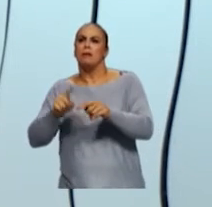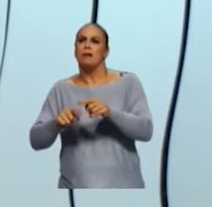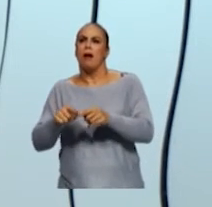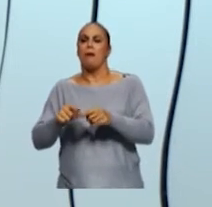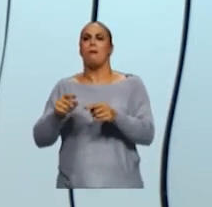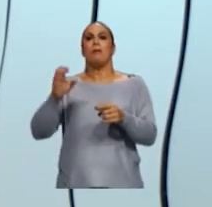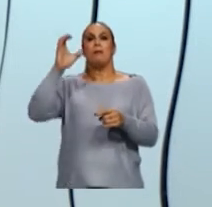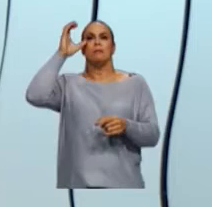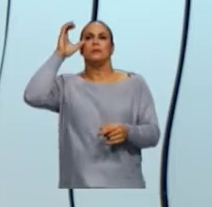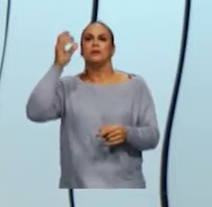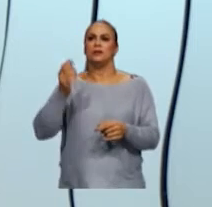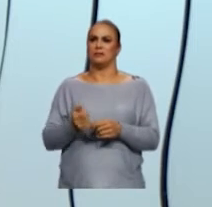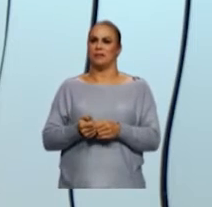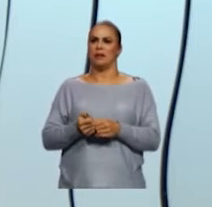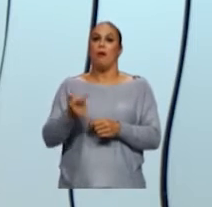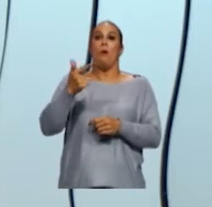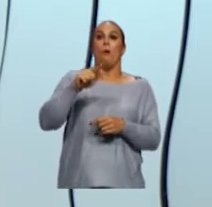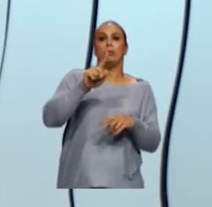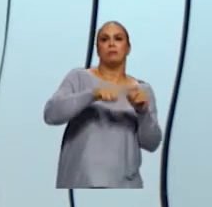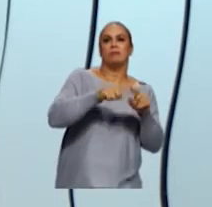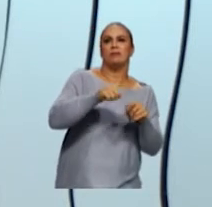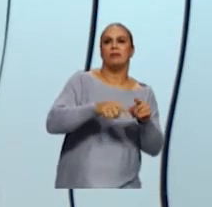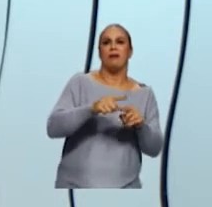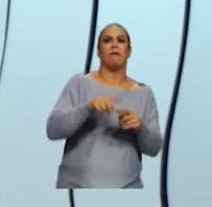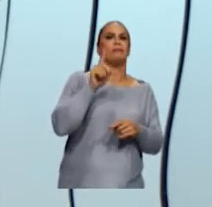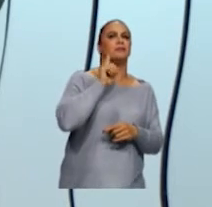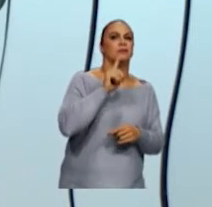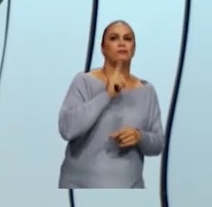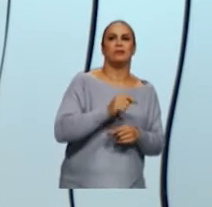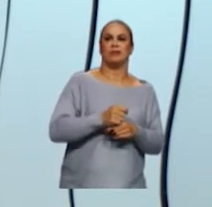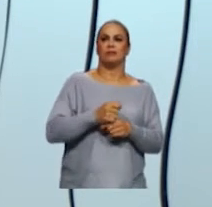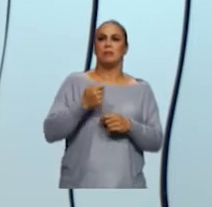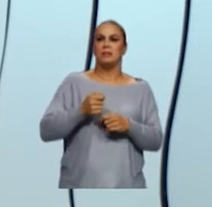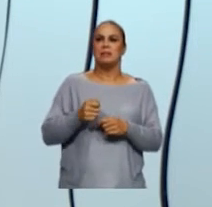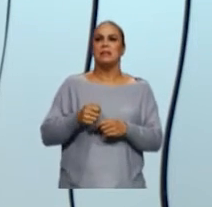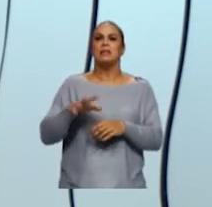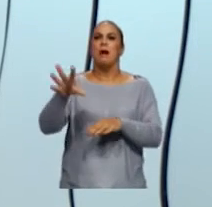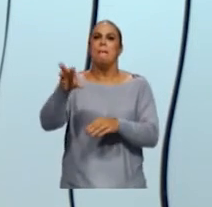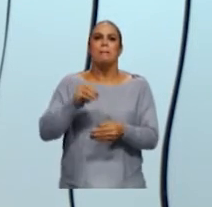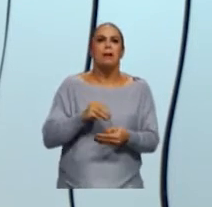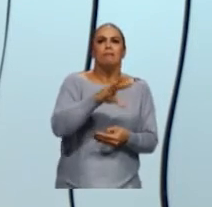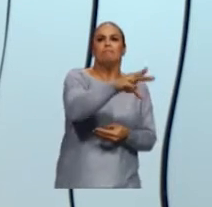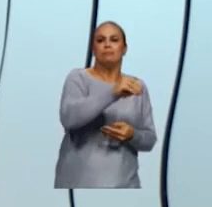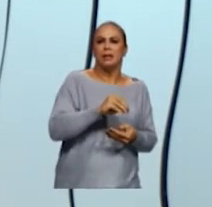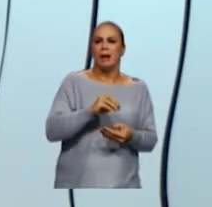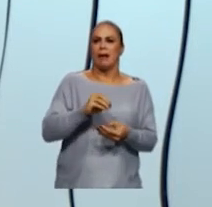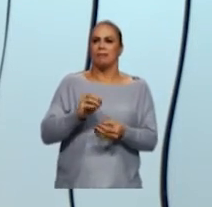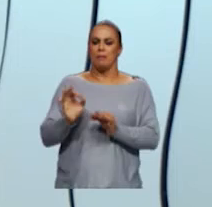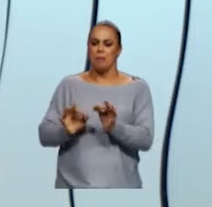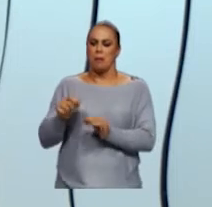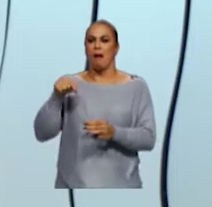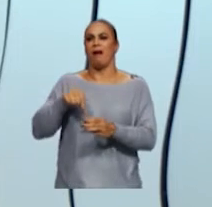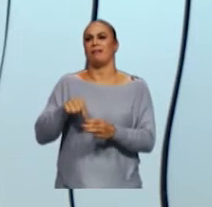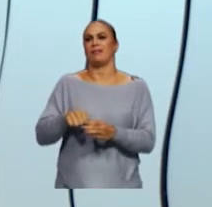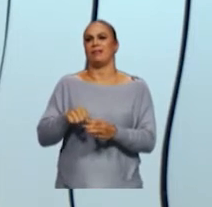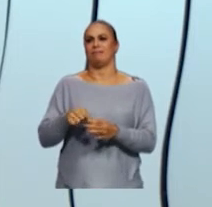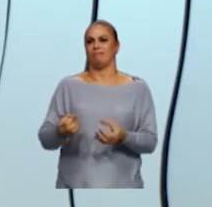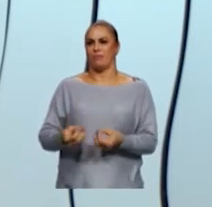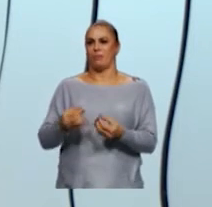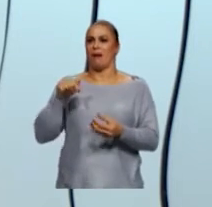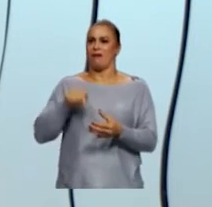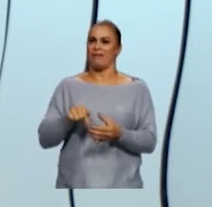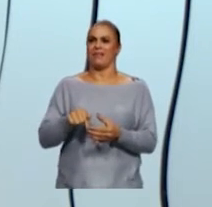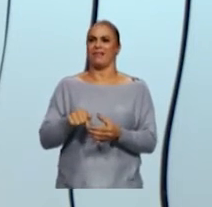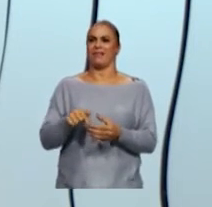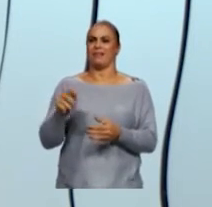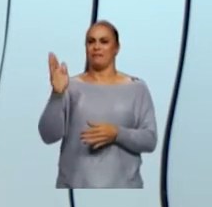Estados Unidos. Então, olha a ideia aí da ampliação. Isso a gente vai chamar de uma